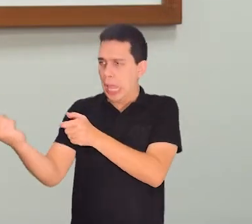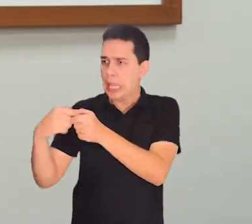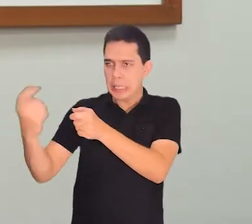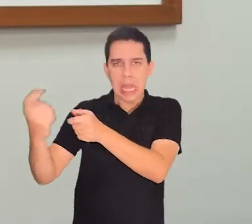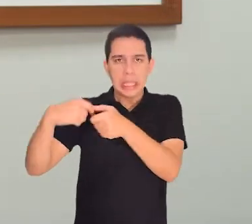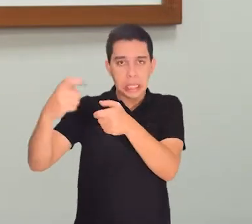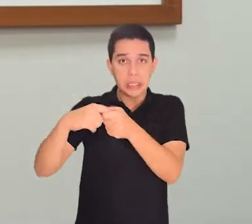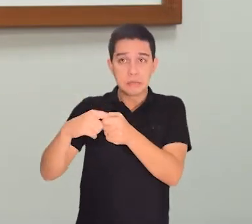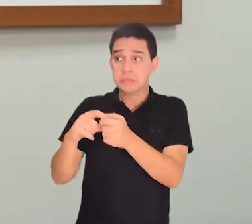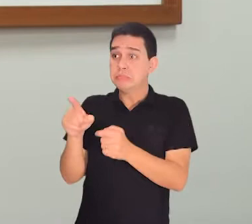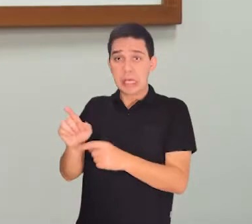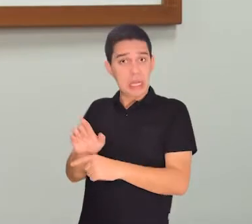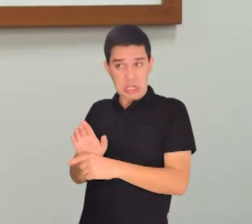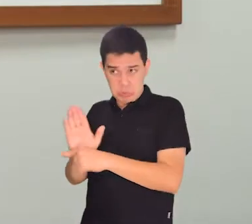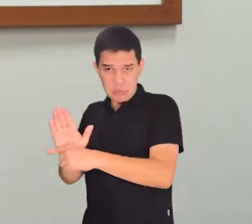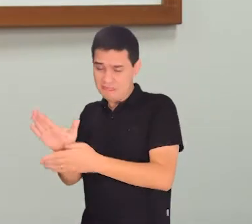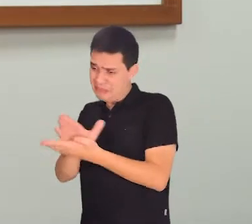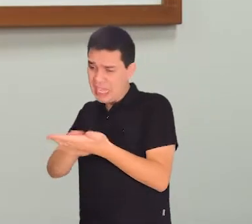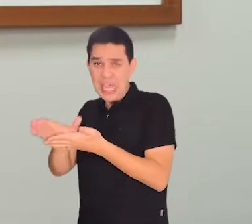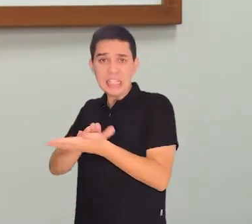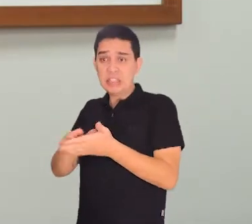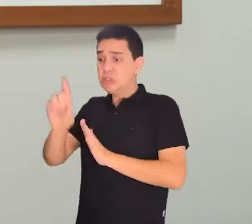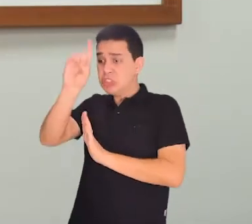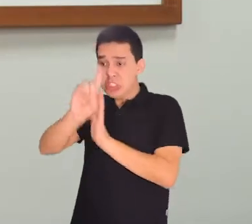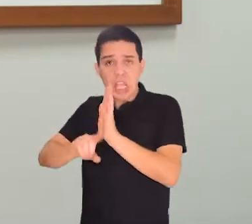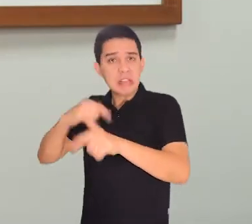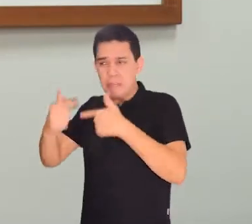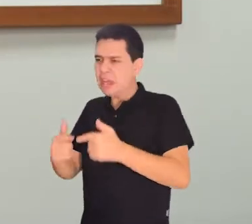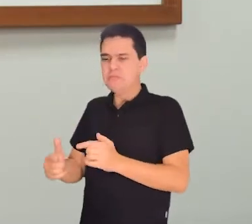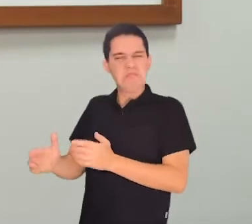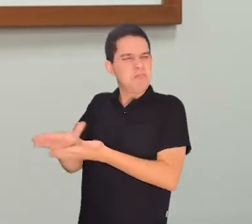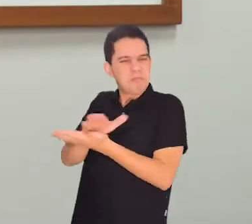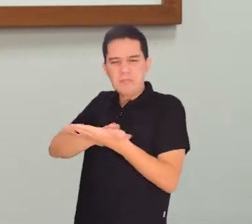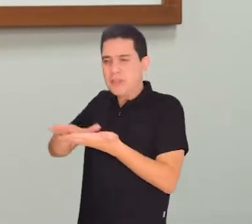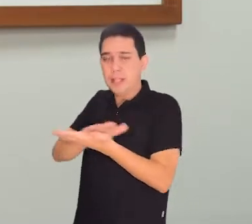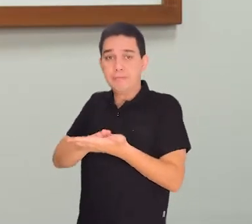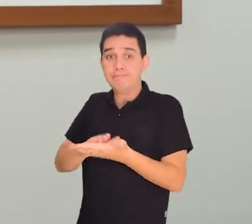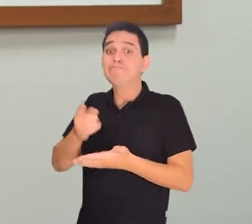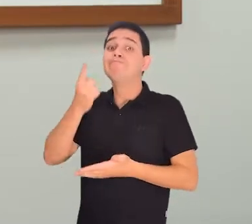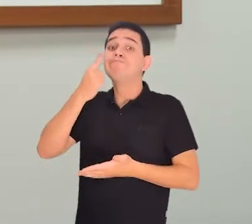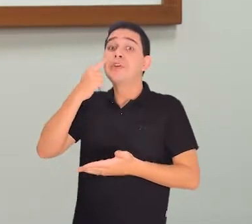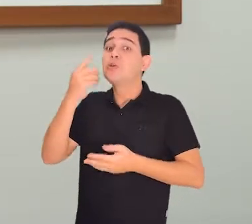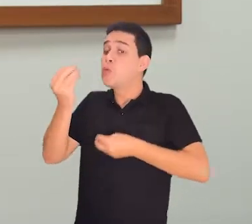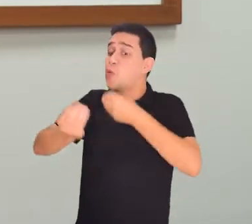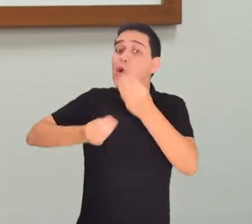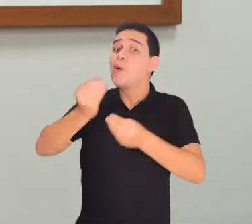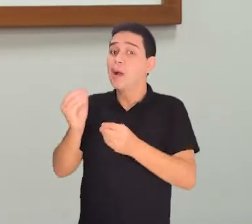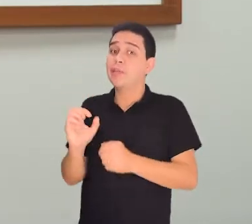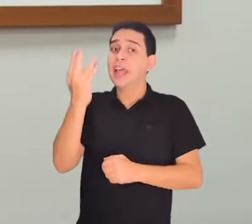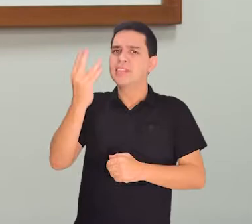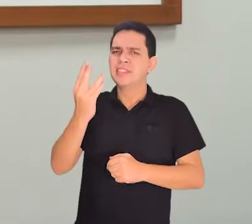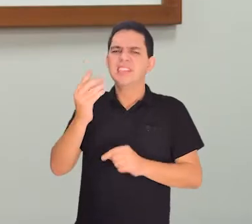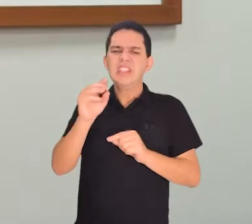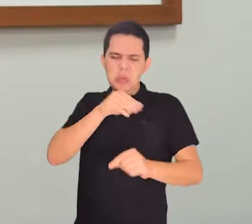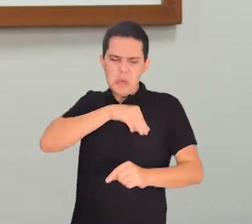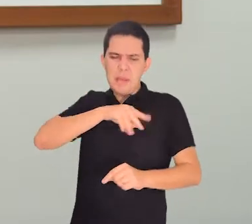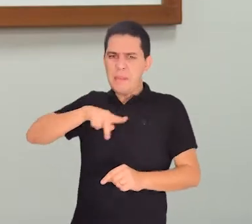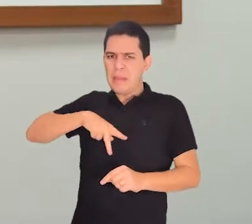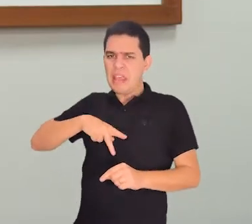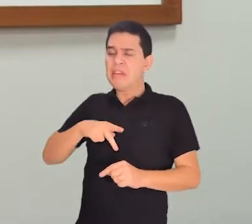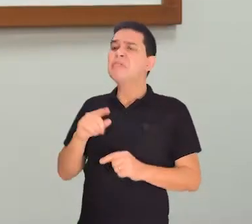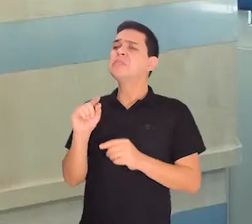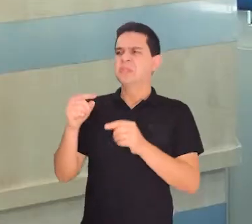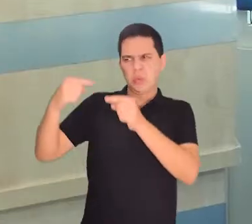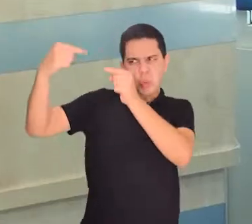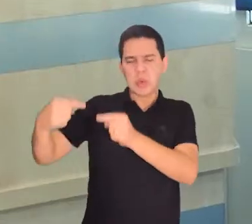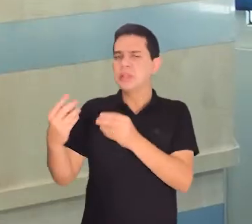não recebem direitos trabalhistas. Veja como isso funciona na prática e o que o Ministério Público tem feito para coibir a